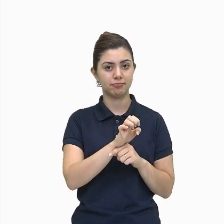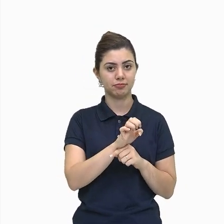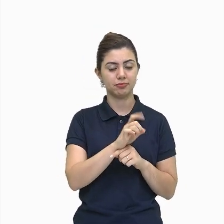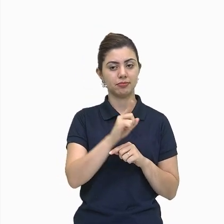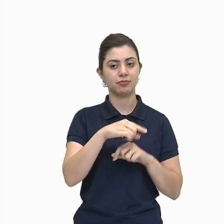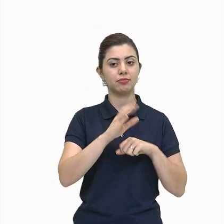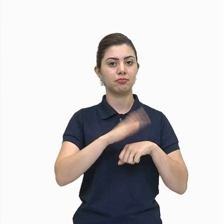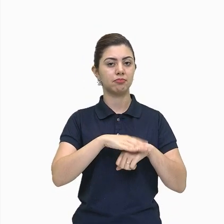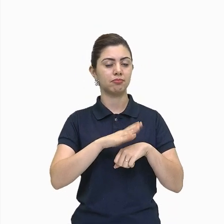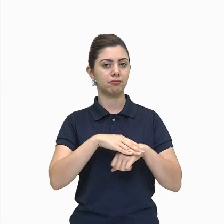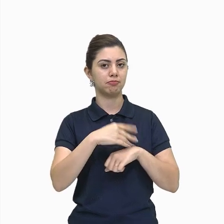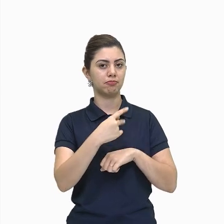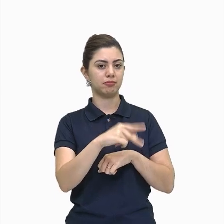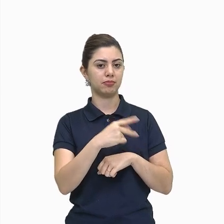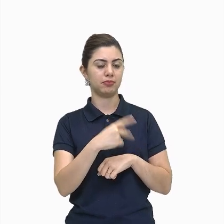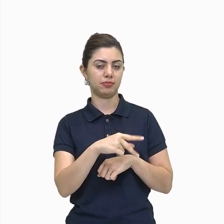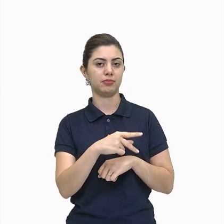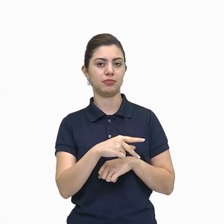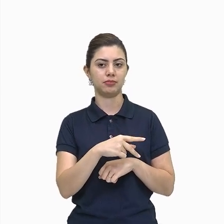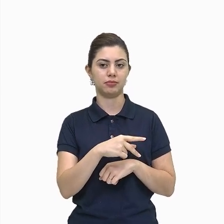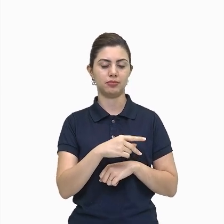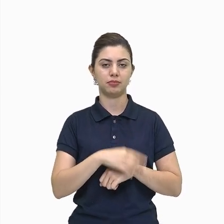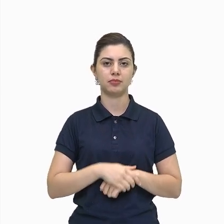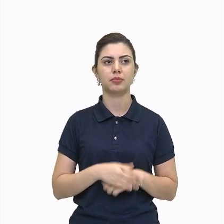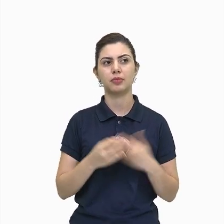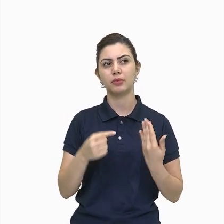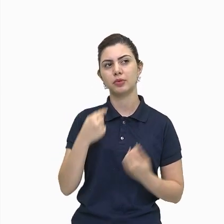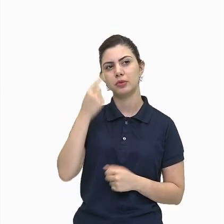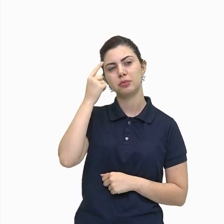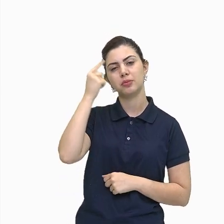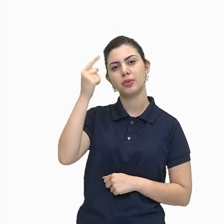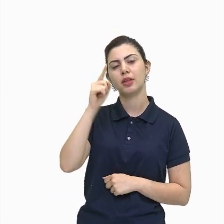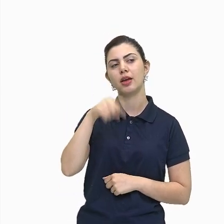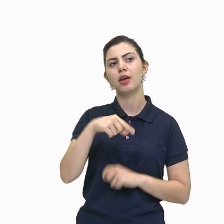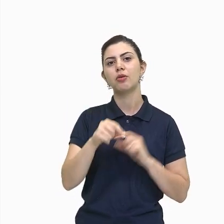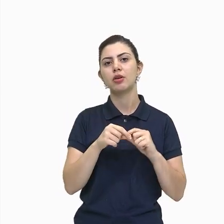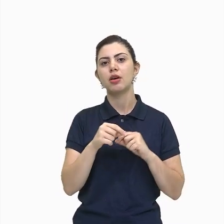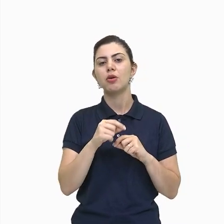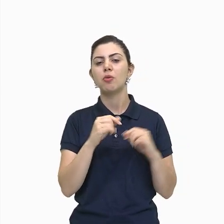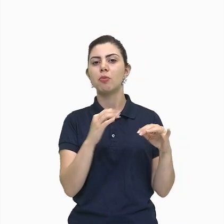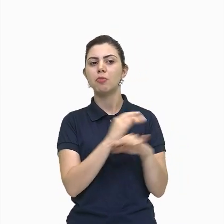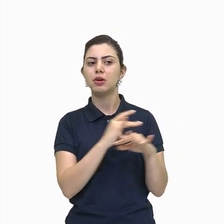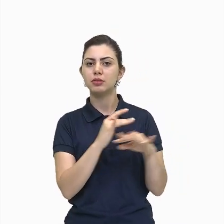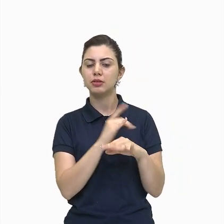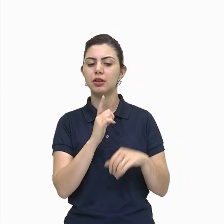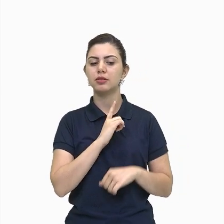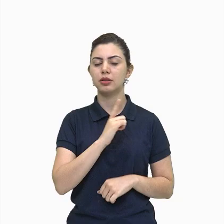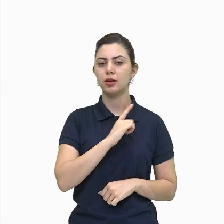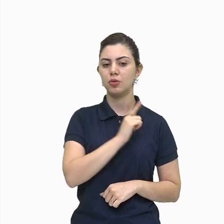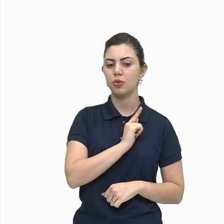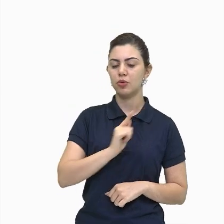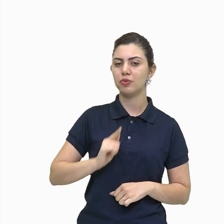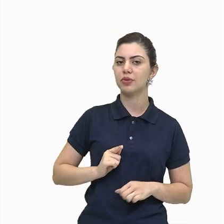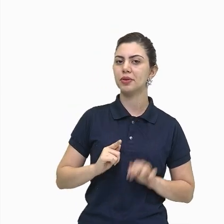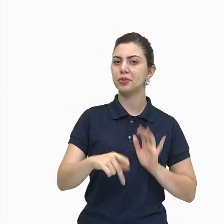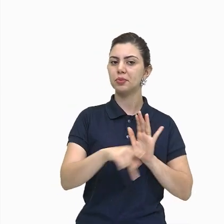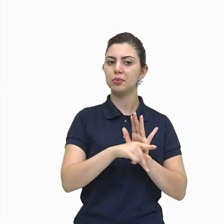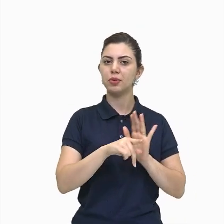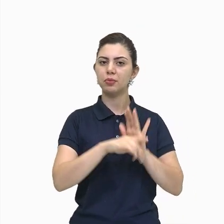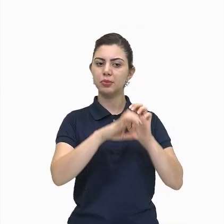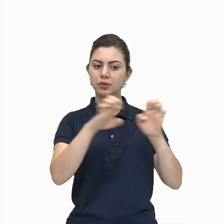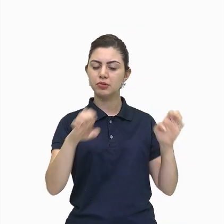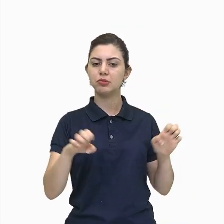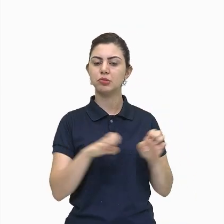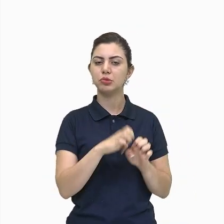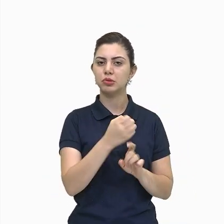autônomas. Quando você ouve cidade-estado, pensa, é uma cidade autônoma, com sua própria governança, com sua própria estrutura